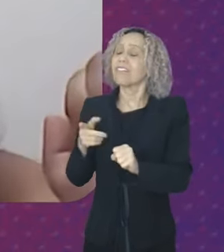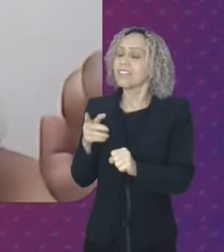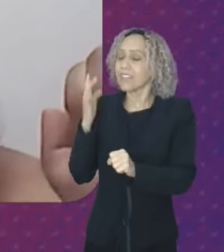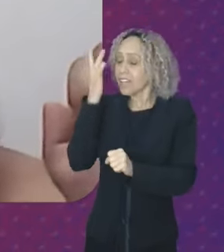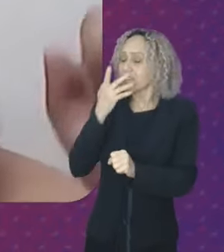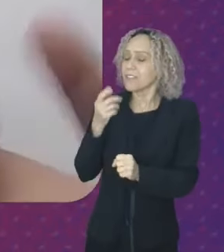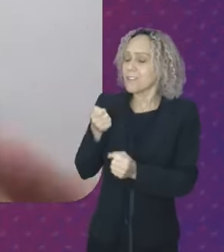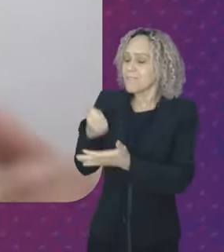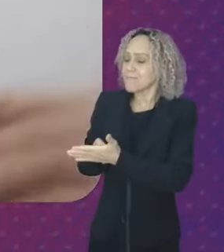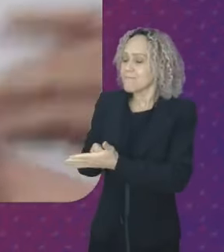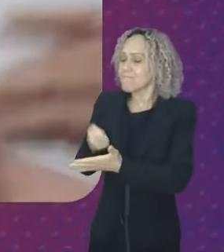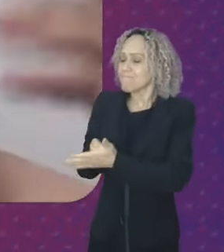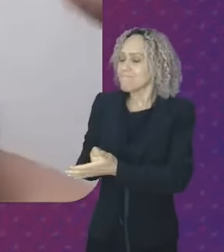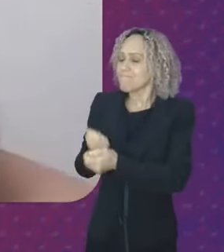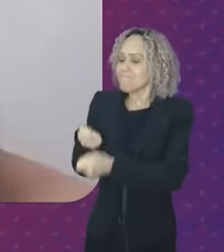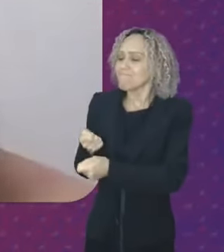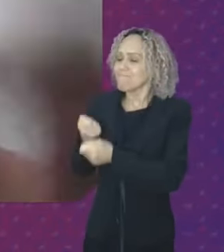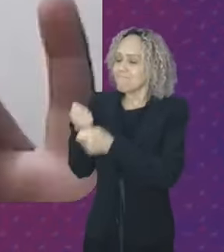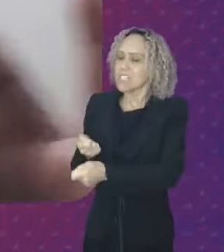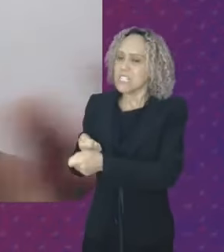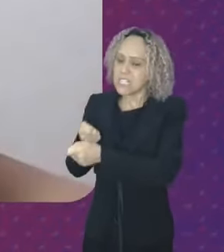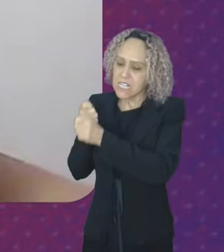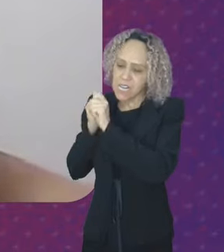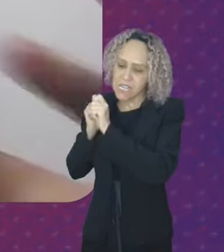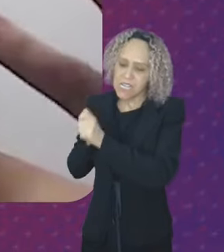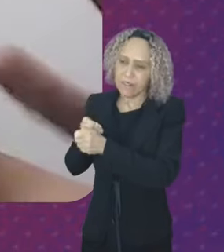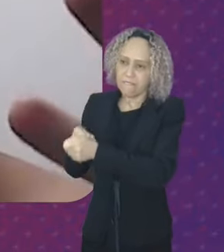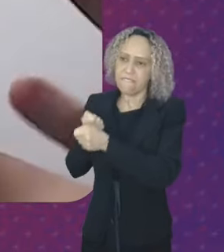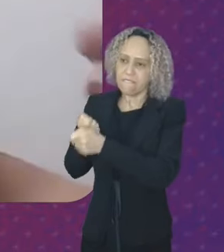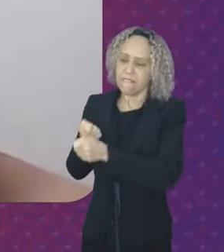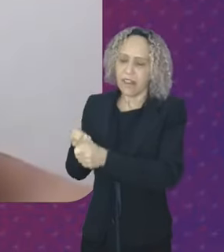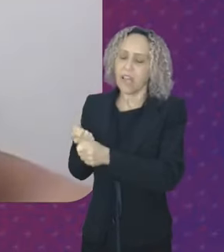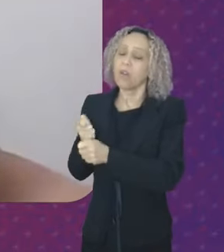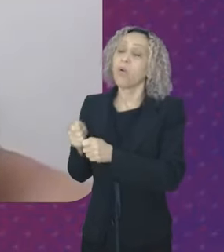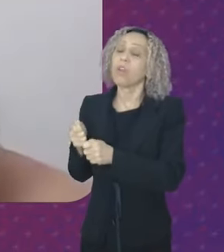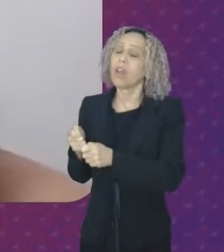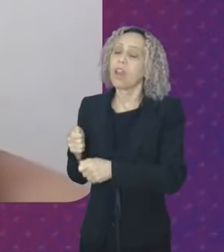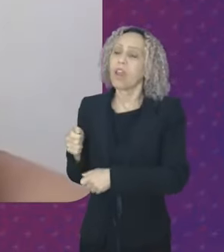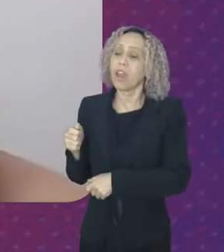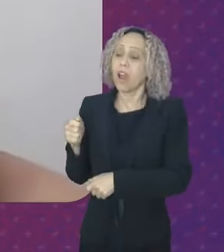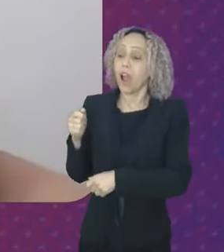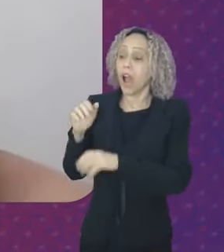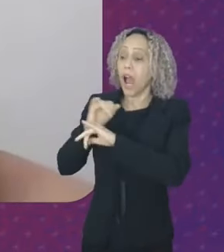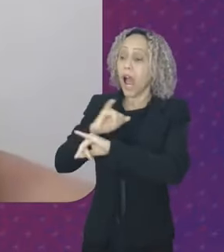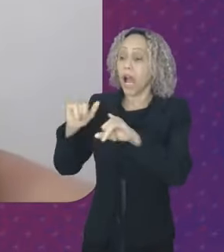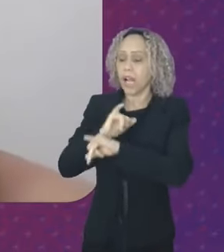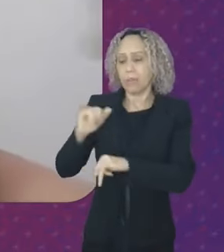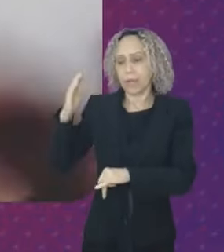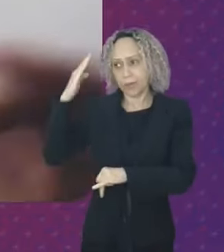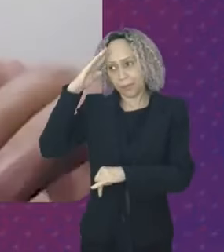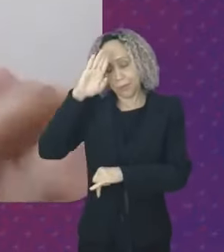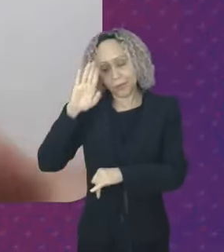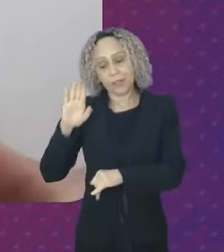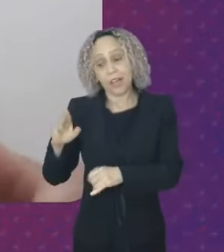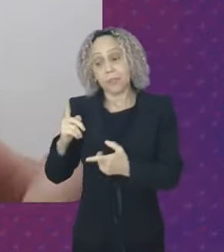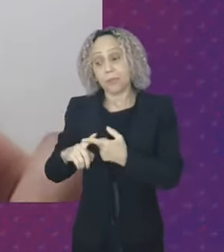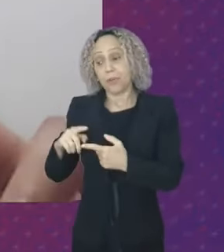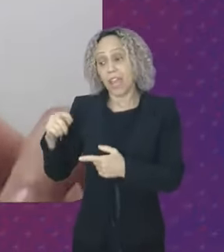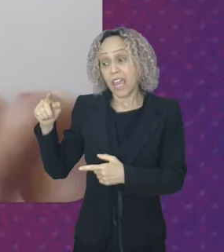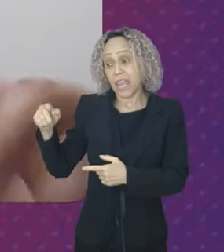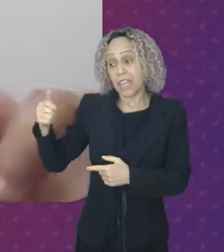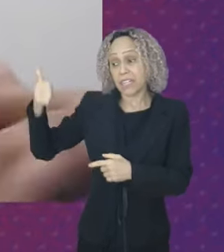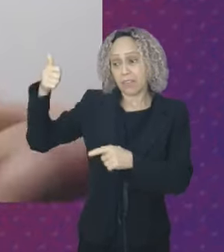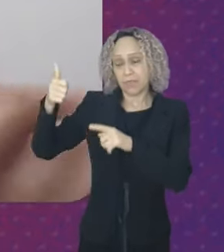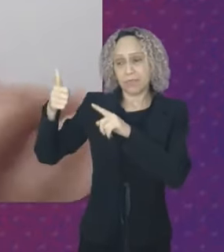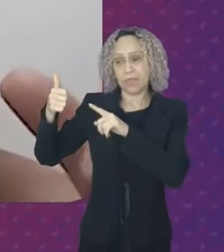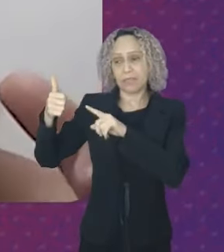anos. Mas a guerrilha, para terminar aqui as quatro estratégias de